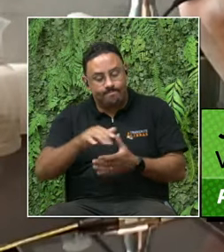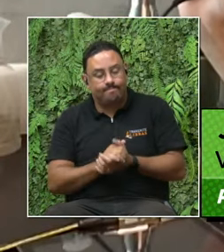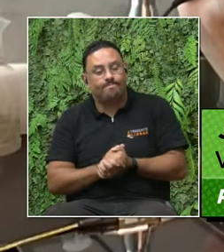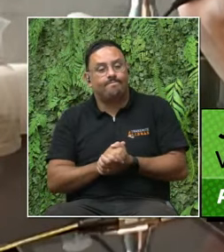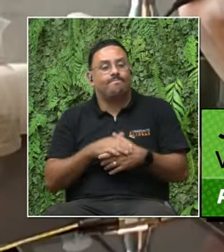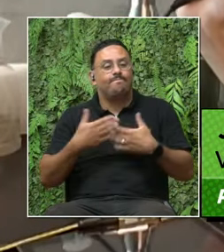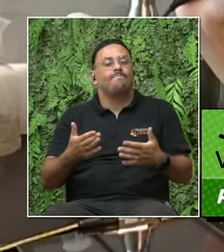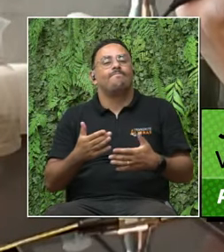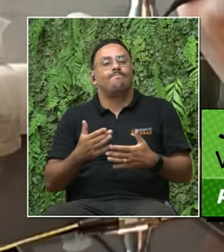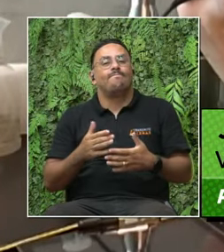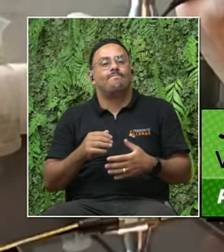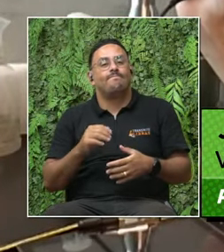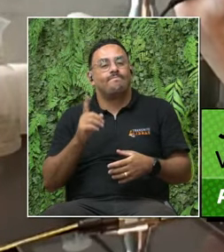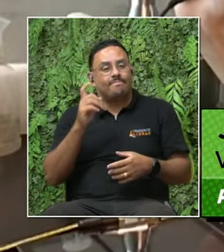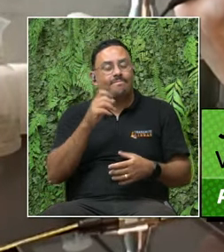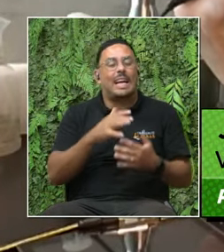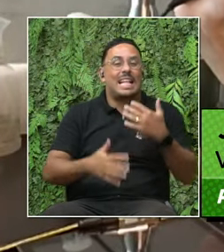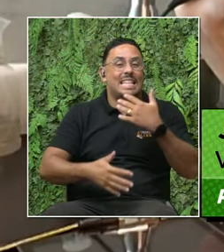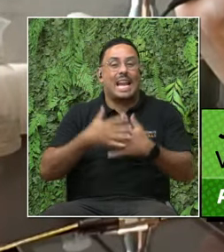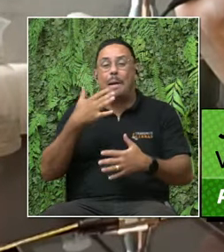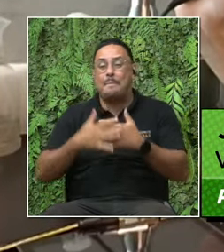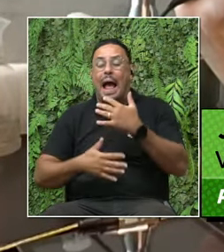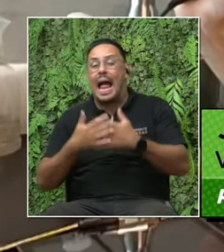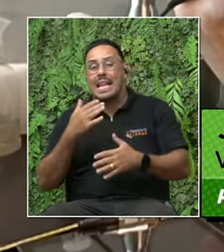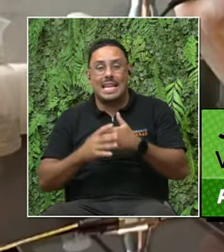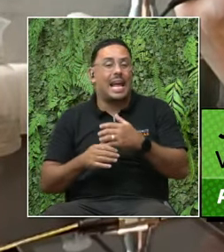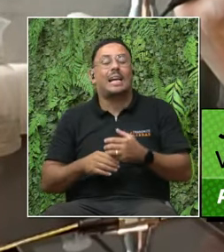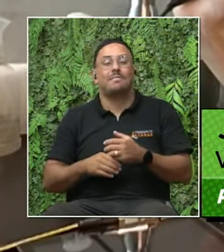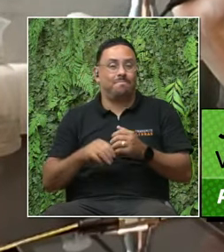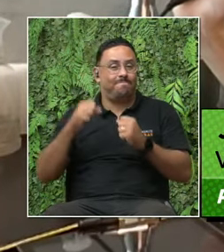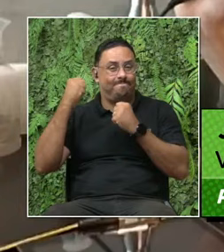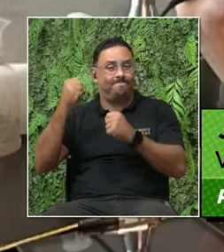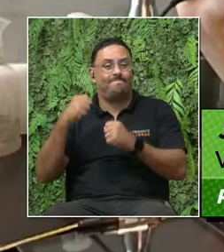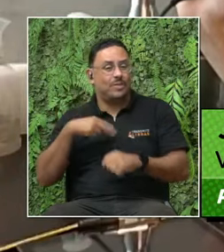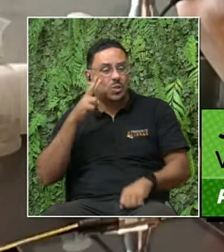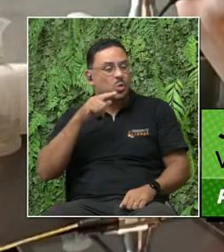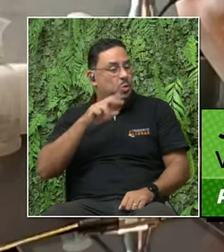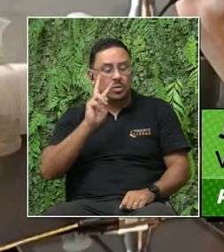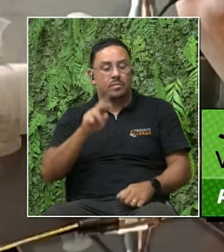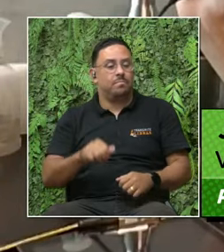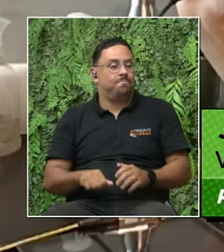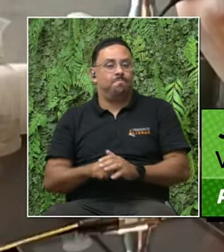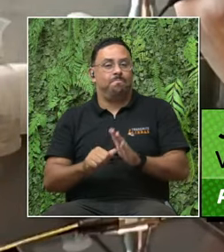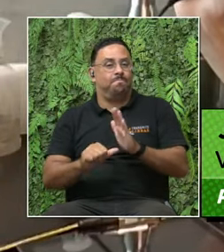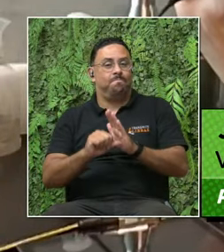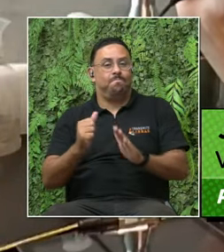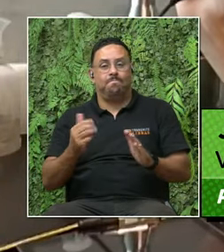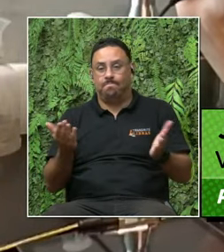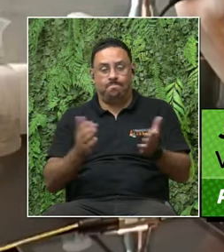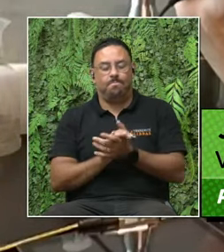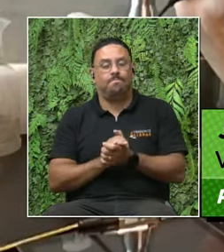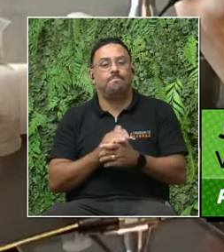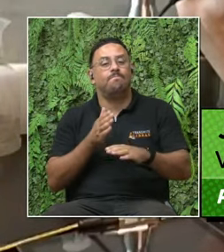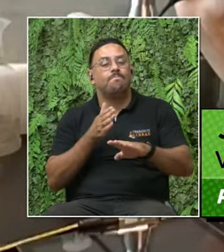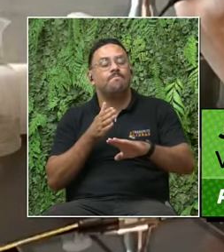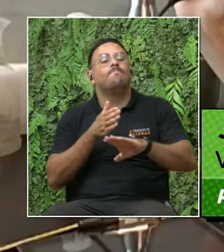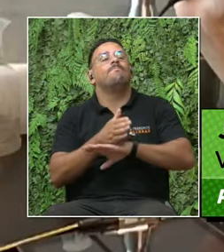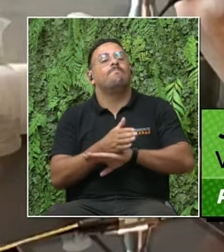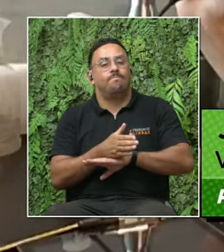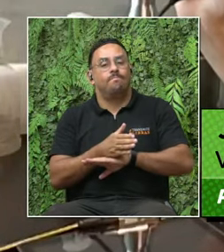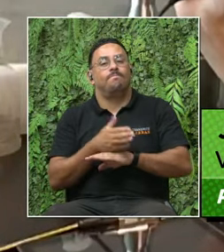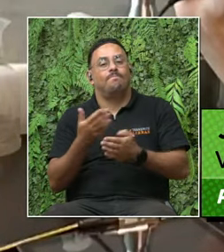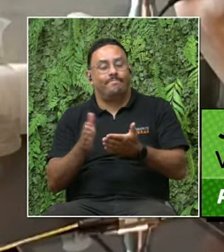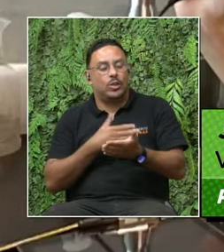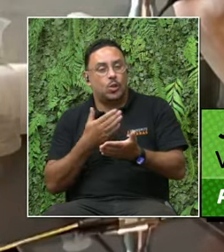e incomodar para atrapalhar a vida do torcedor Olha eu nunca tinha visto essa de hoje ela entrou pro